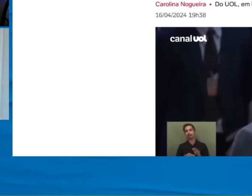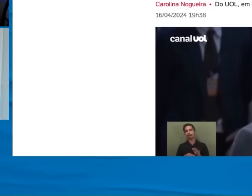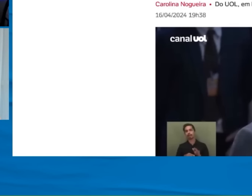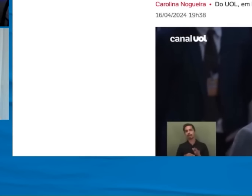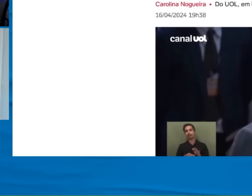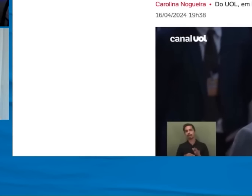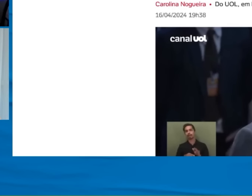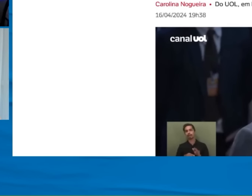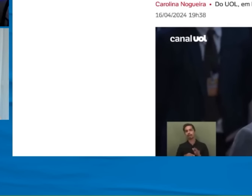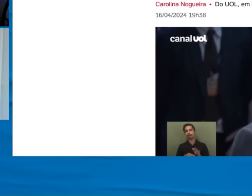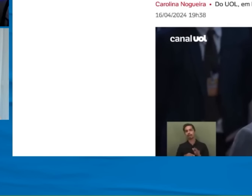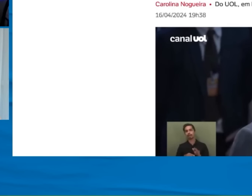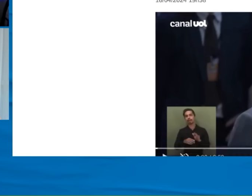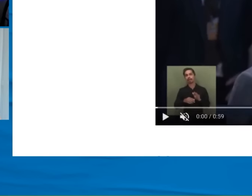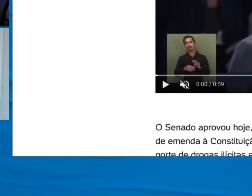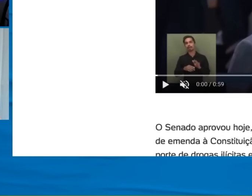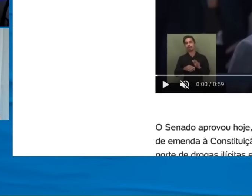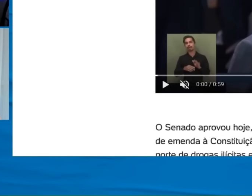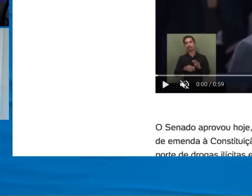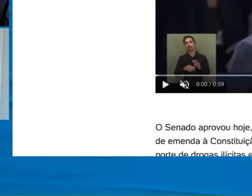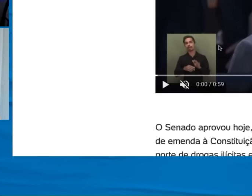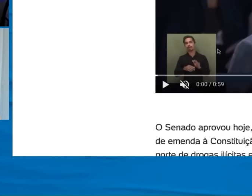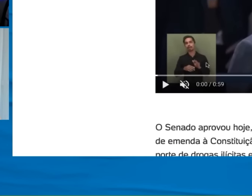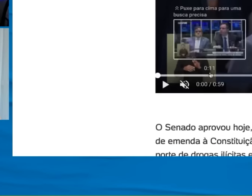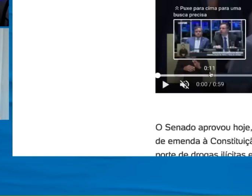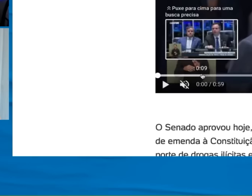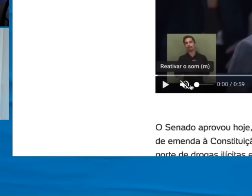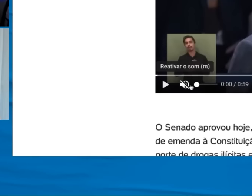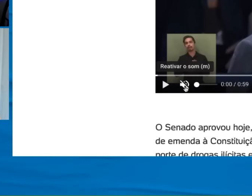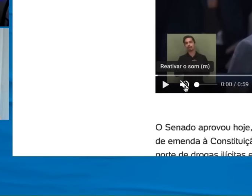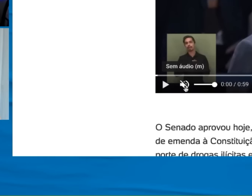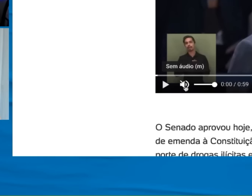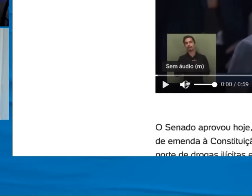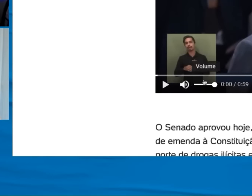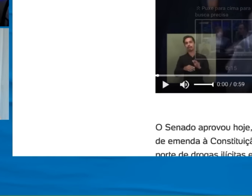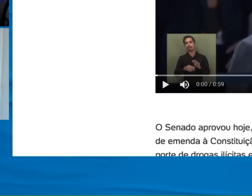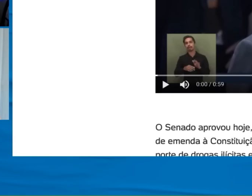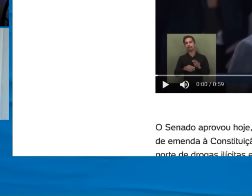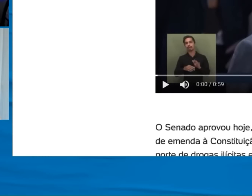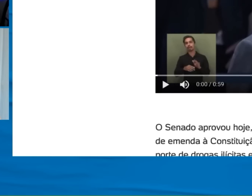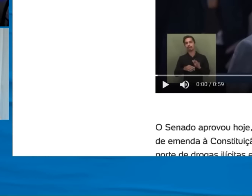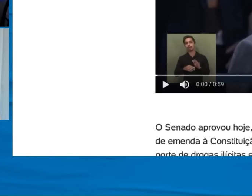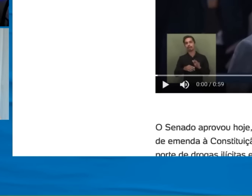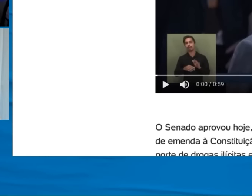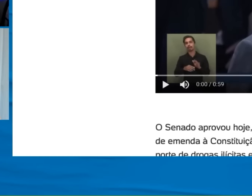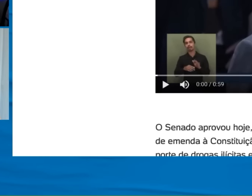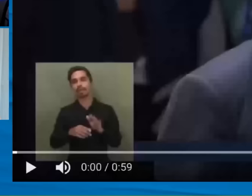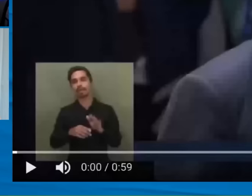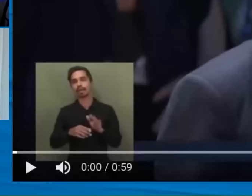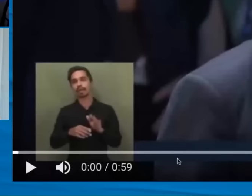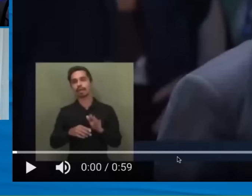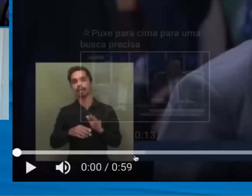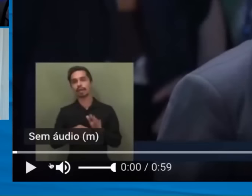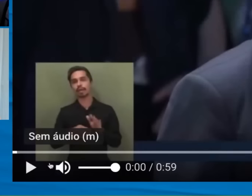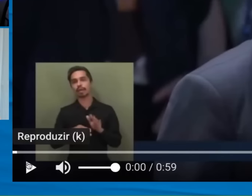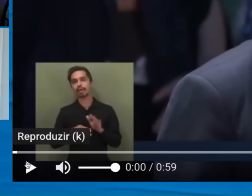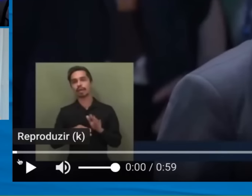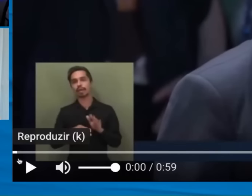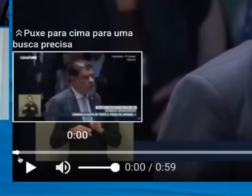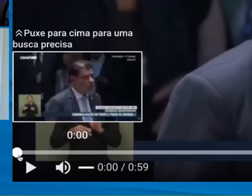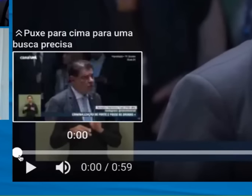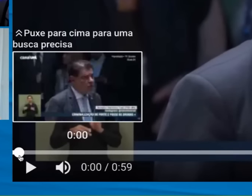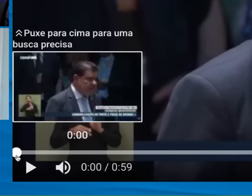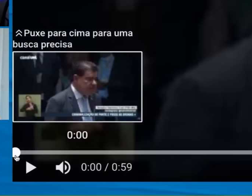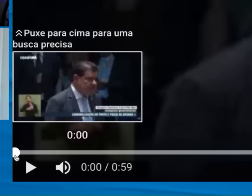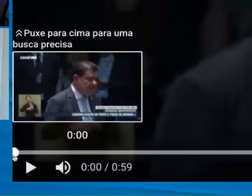Senado aprova PEC das drogas em resposta ao STF vamos ver um pouquinho o trecho aqui de como foi com o Rodrigo Pacheco